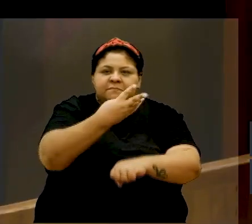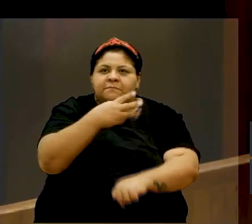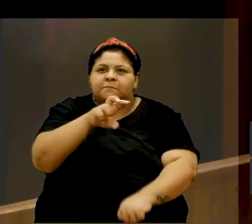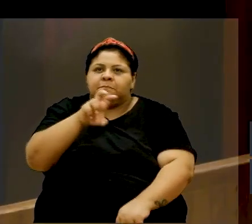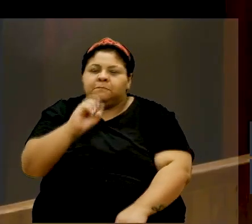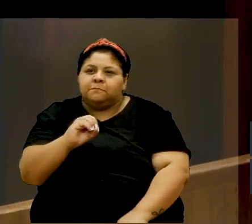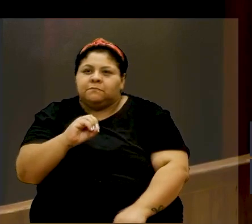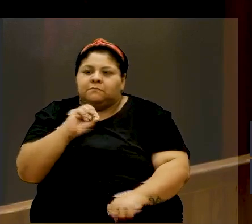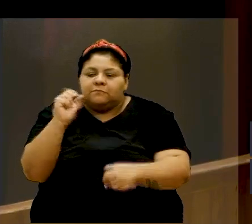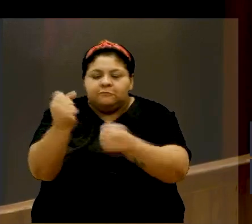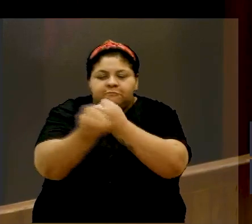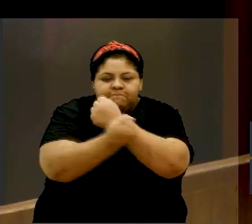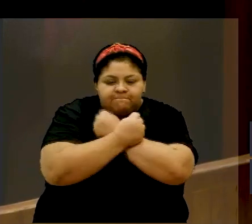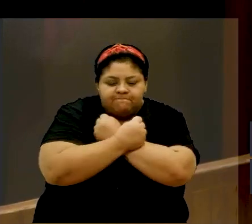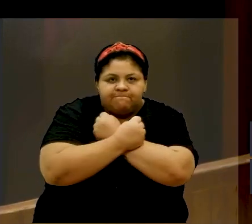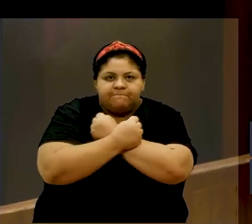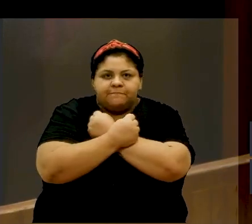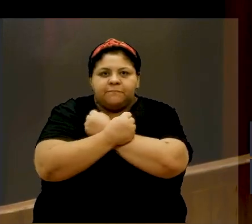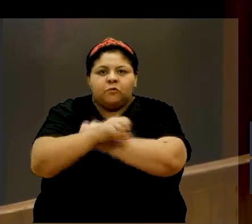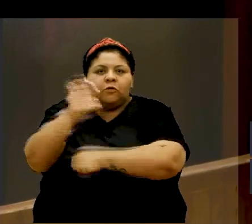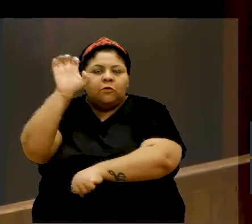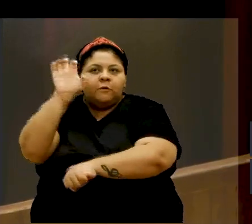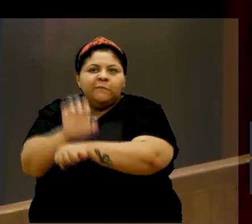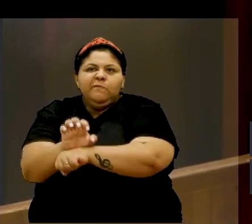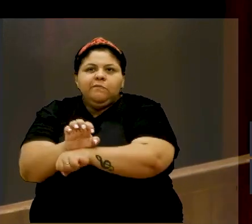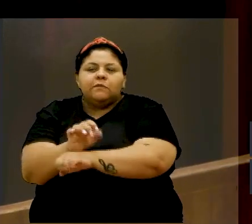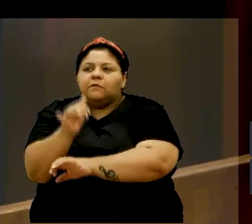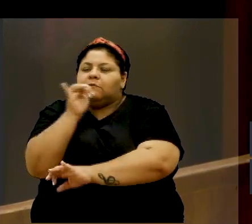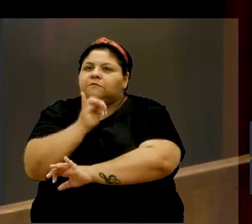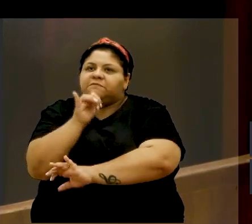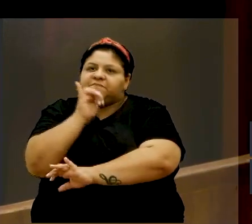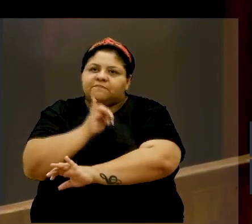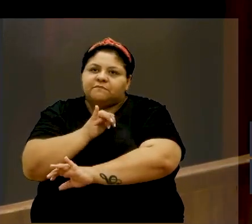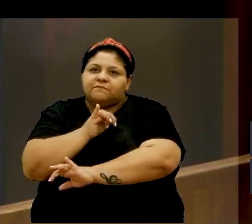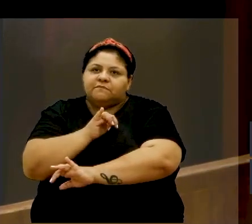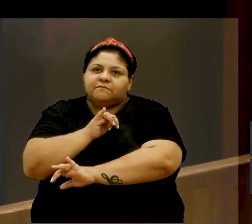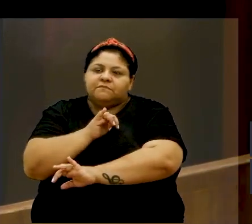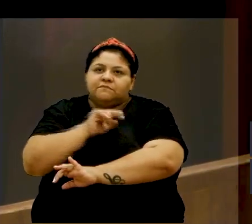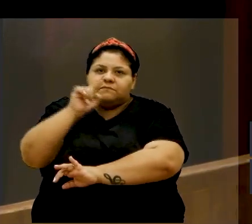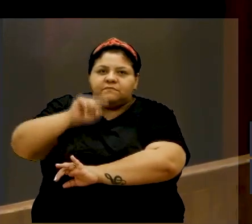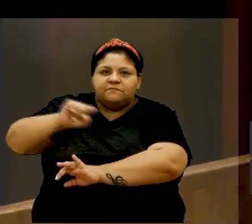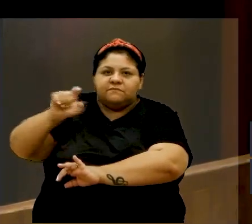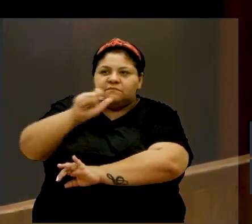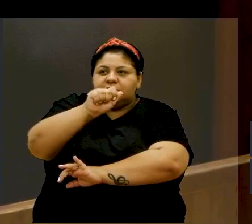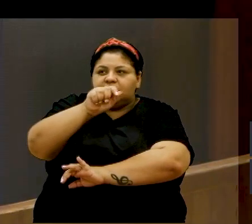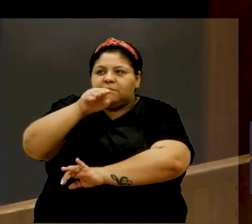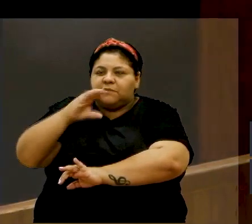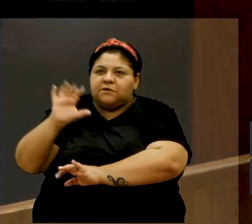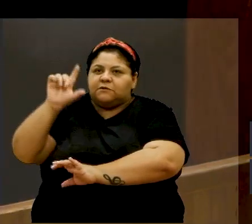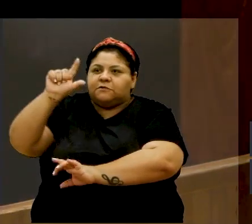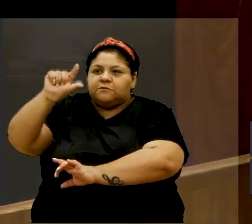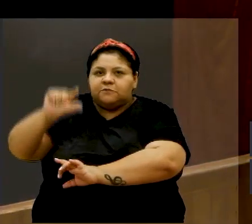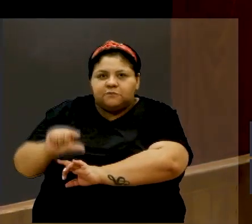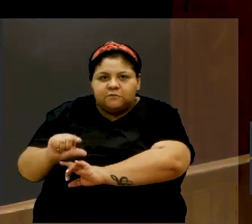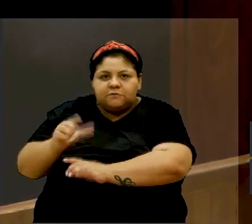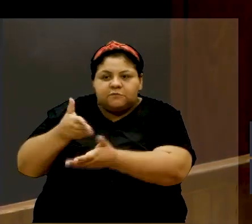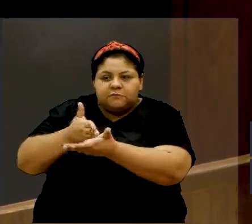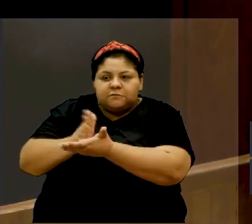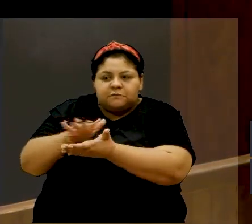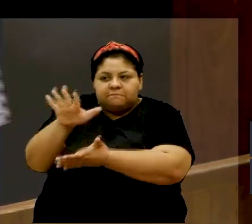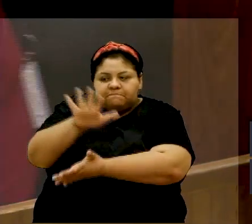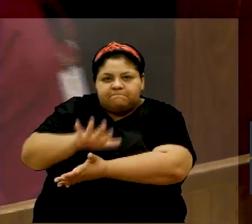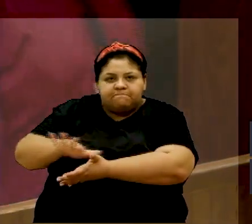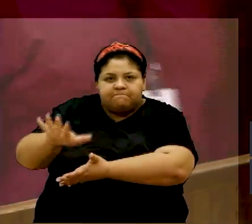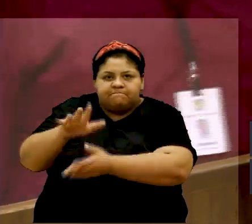de escravidão, num estado em que, por exemplo, o índice de analfabetismo diminui, na média geral,